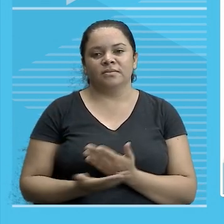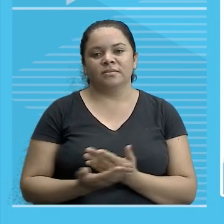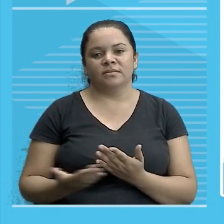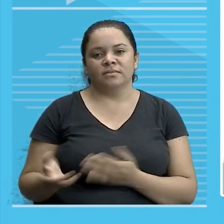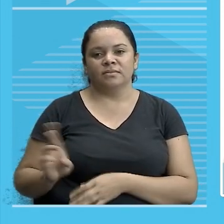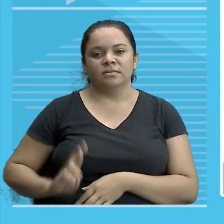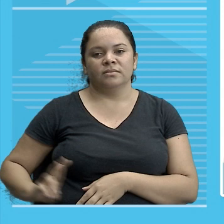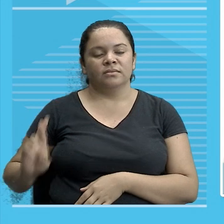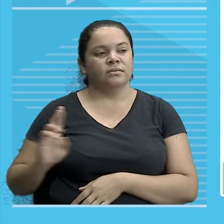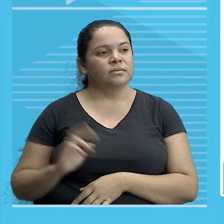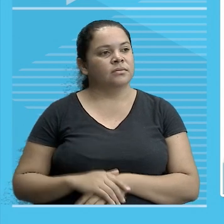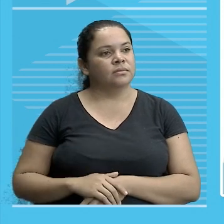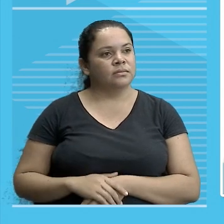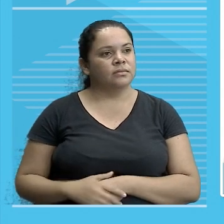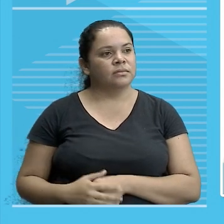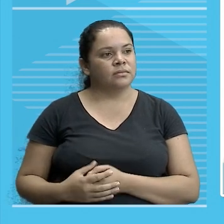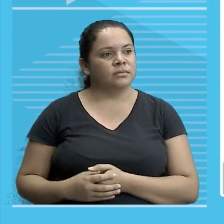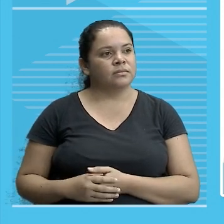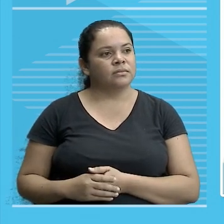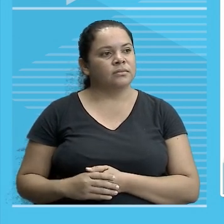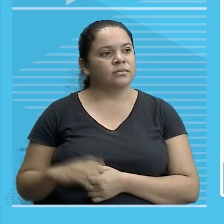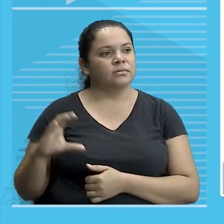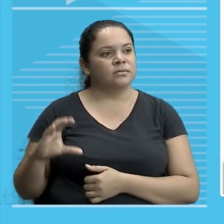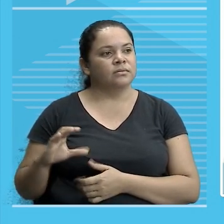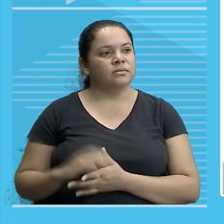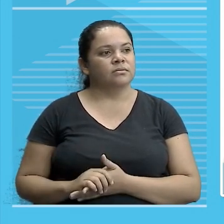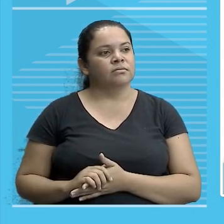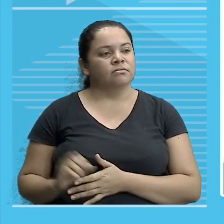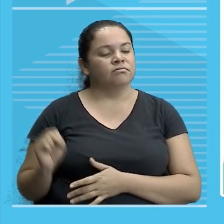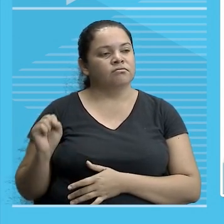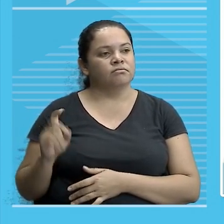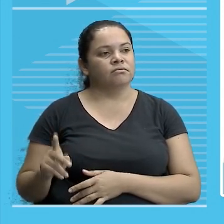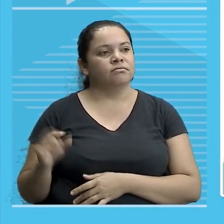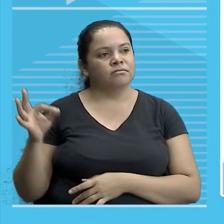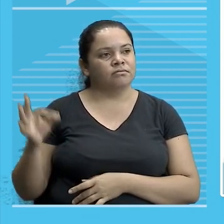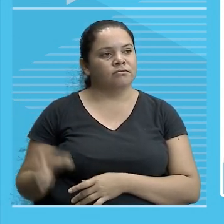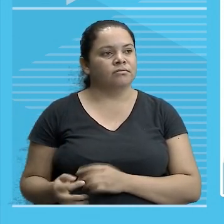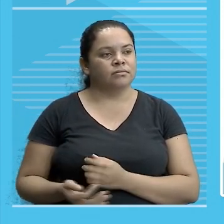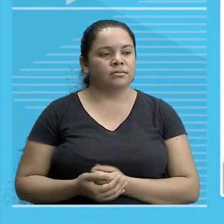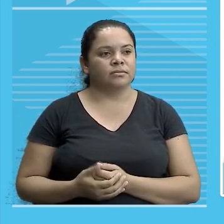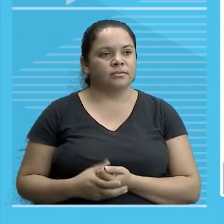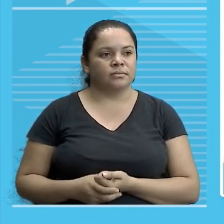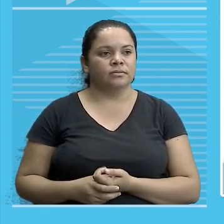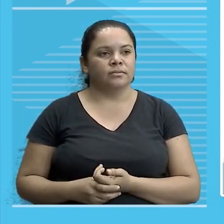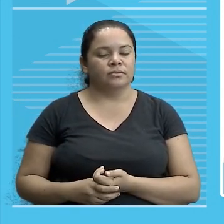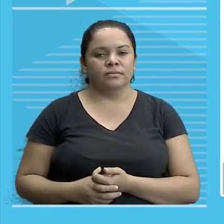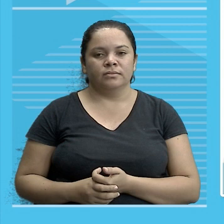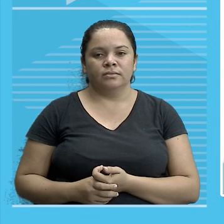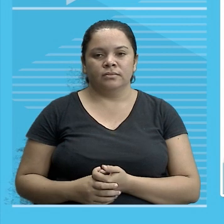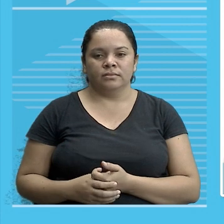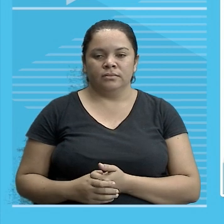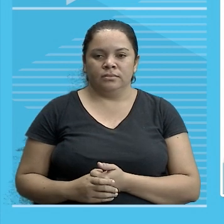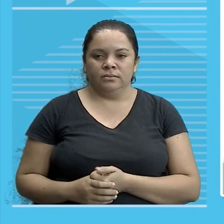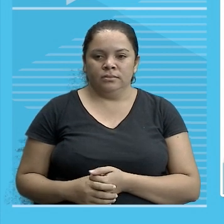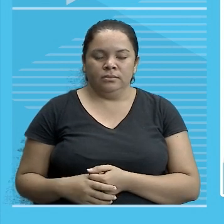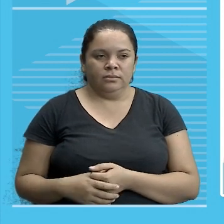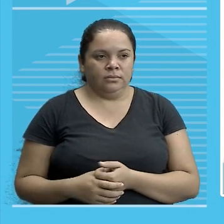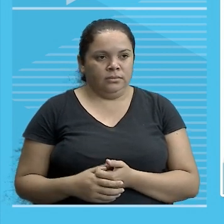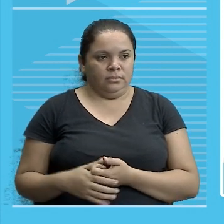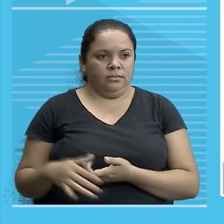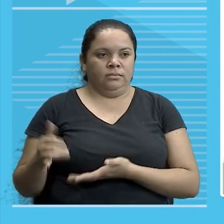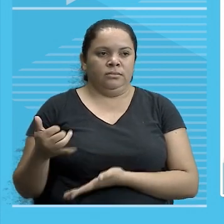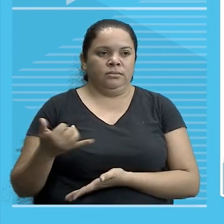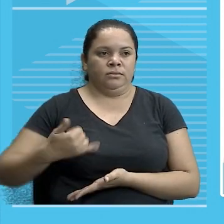Canindé botou letra C. Correto, C de canal educação. Gente, emulsificar gorduras é feito pela